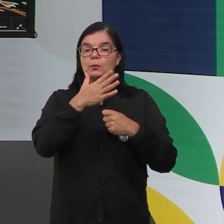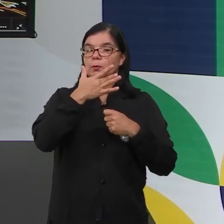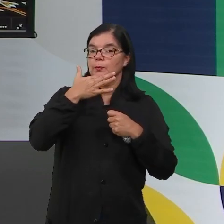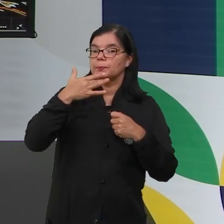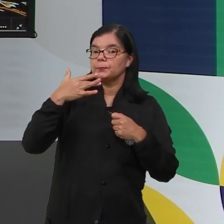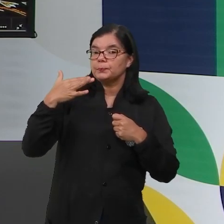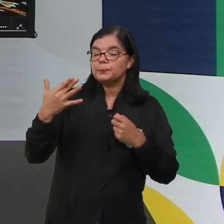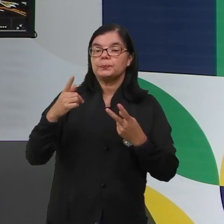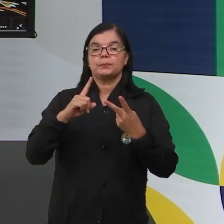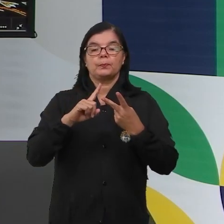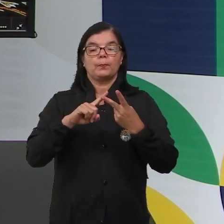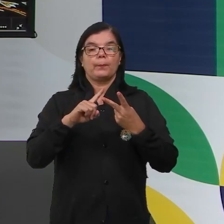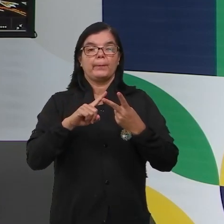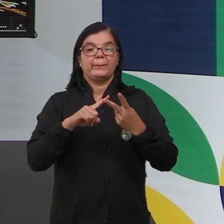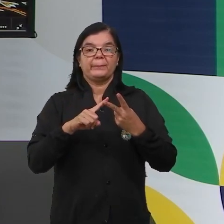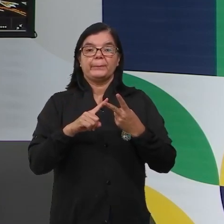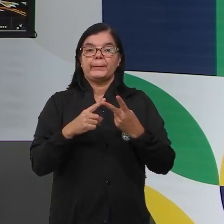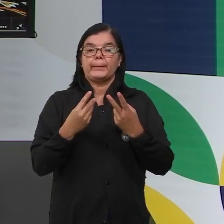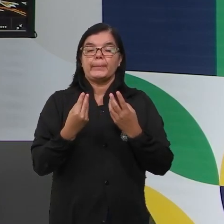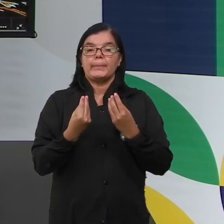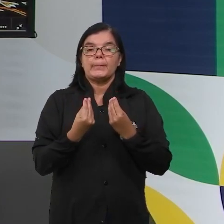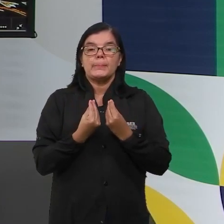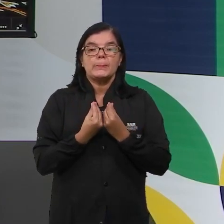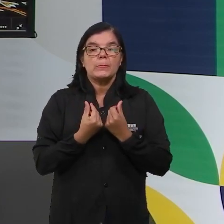cheiro, precisa ter